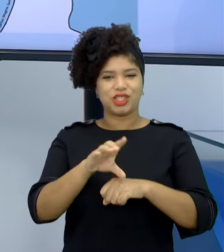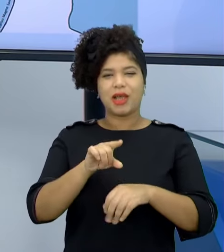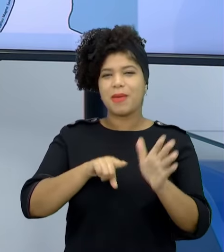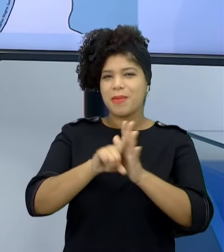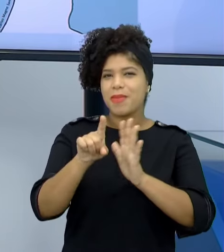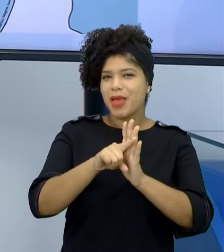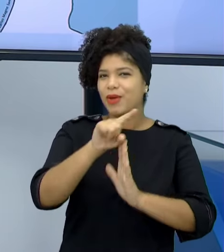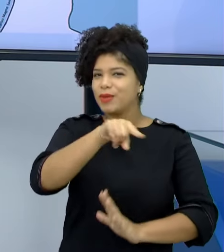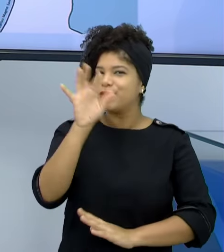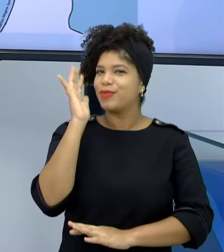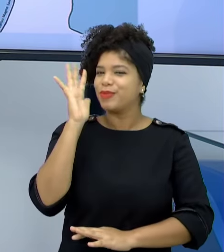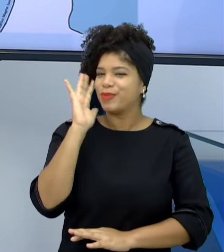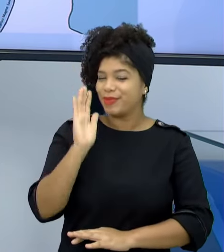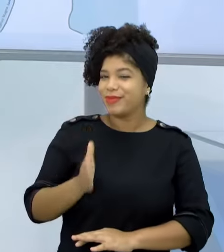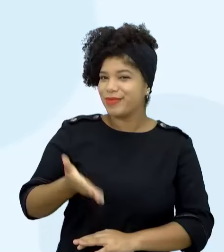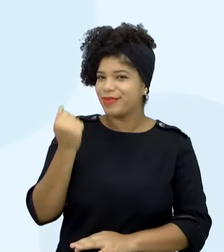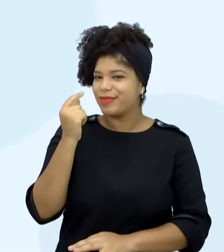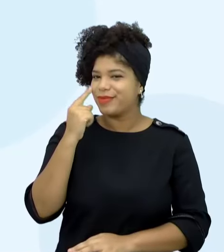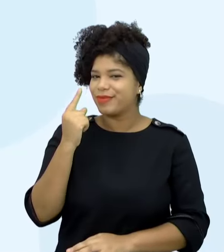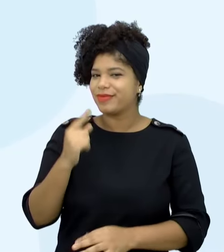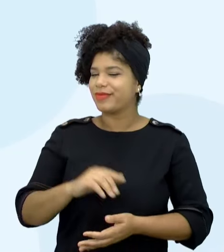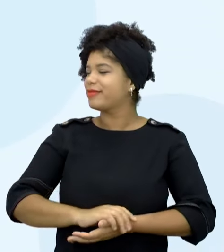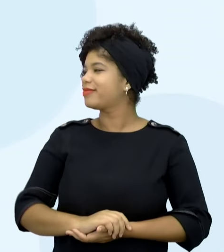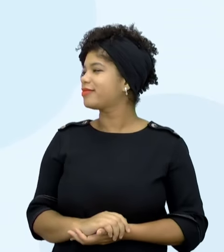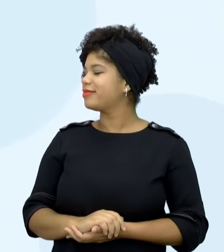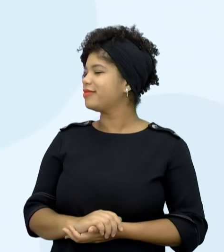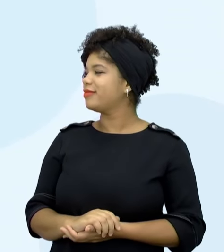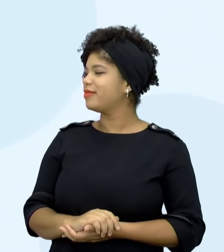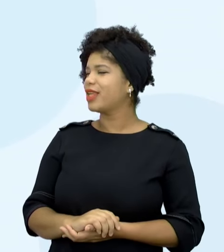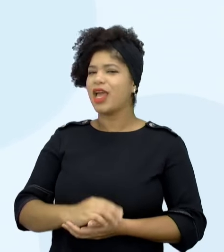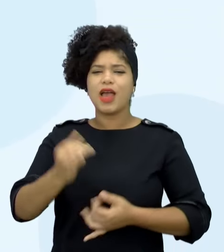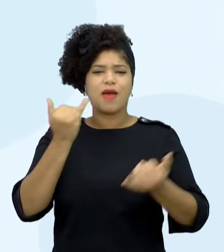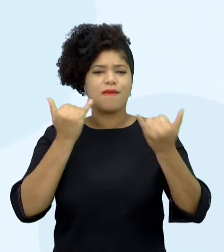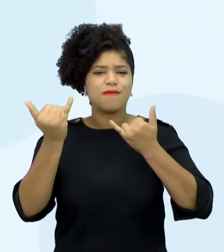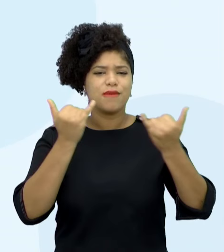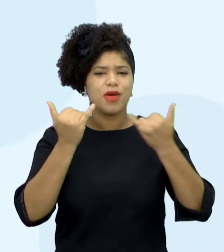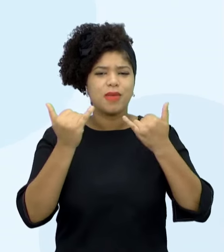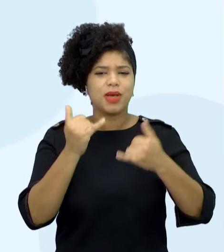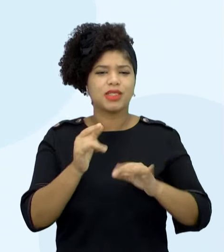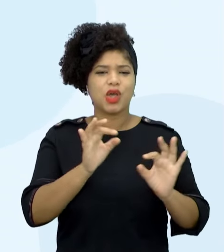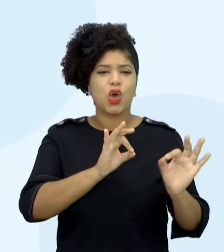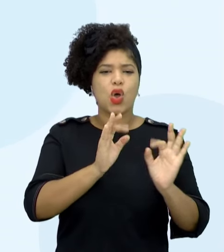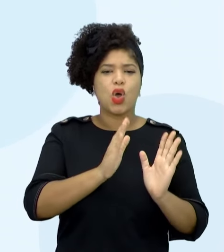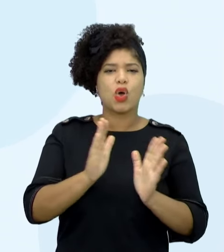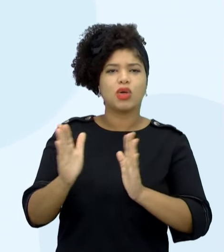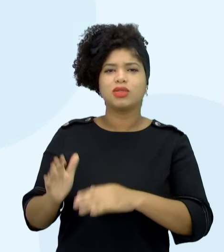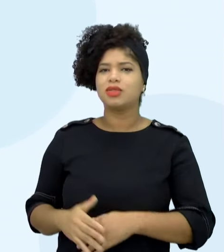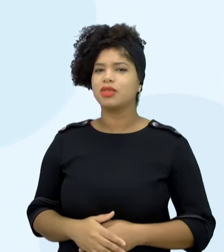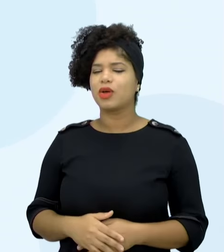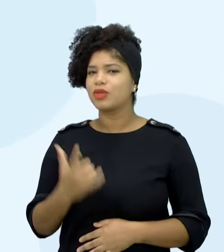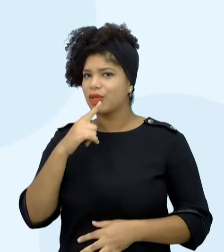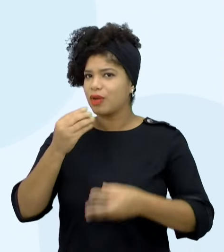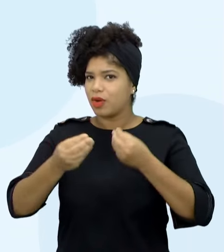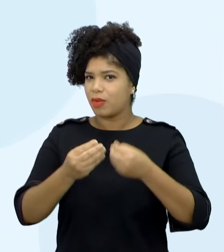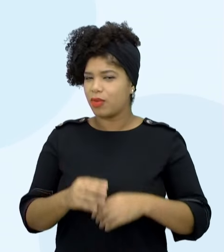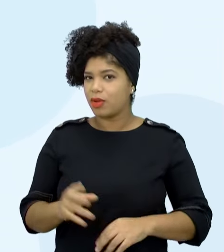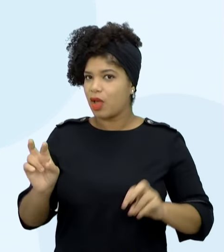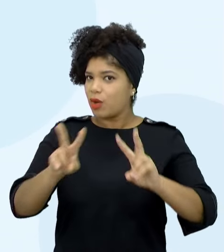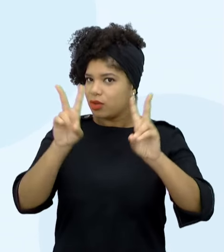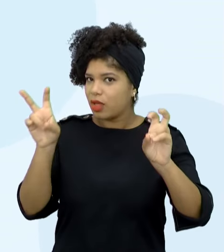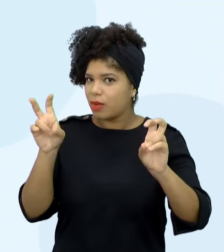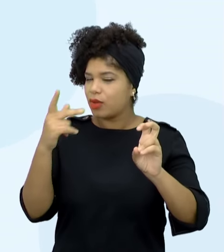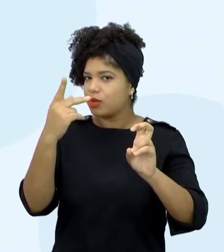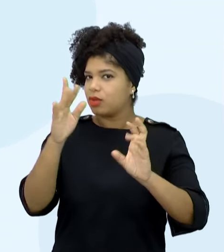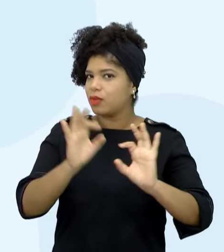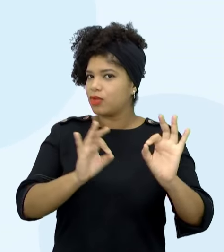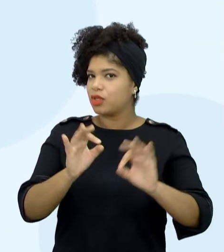Perguntas, questionamentos, olha só. Como você tem organizado suas informações, hein? Qual é o título do seu projeto? Rapaz, tem que pensar isso. Qual